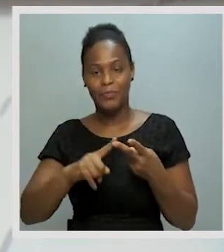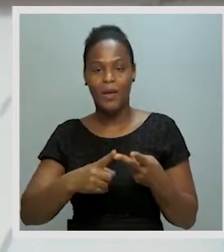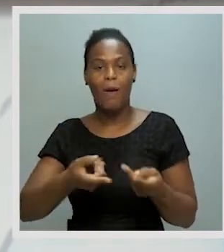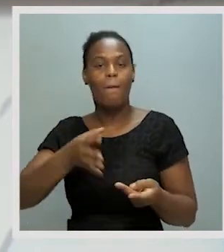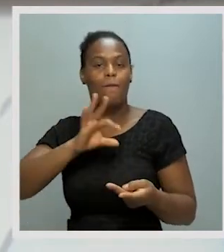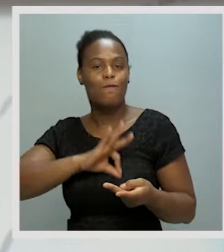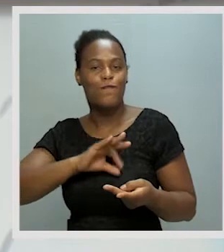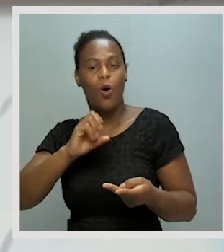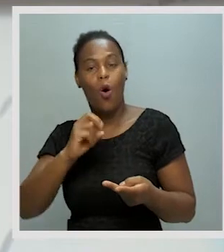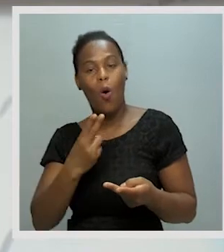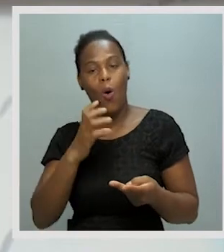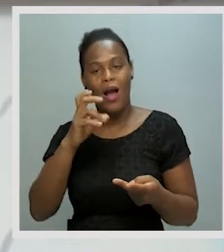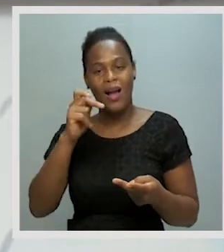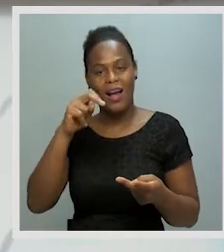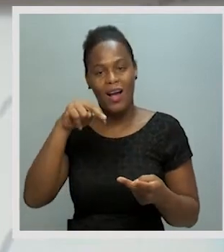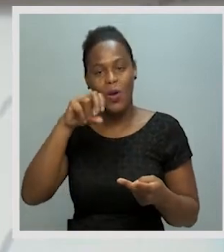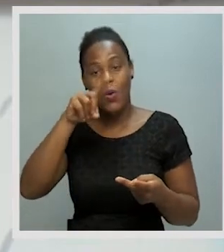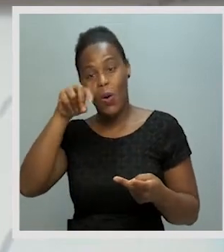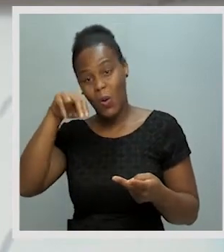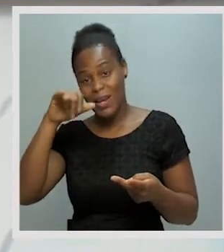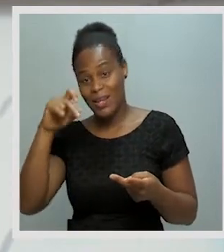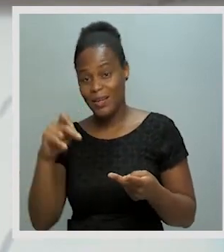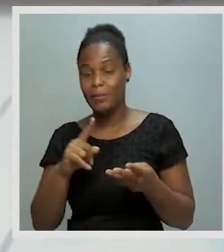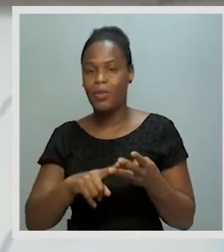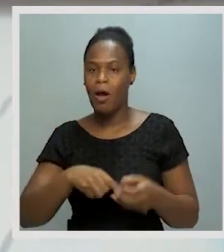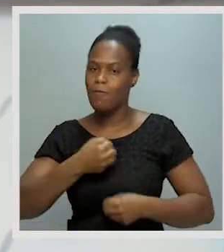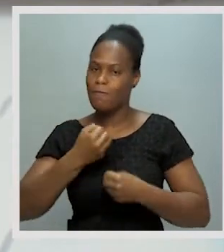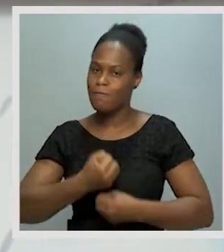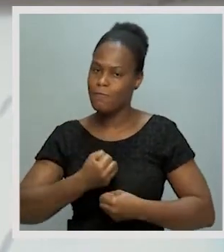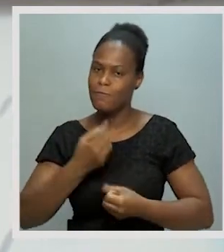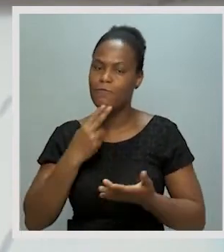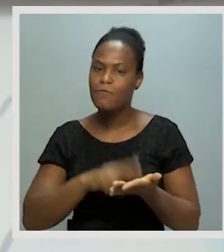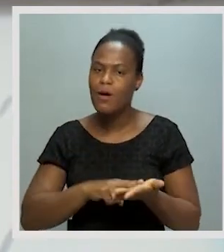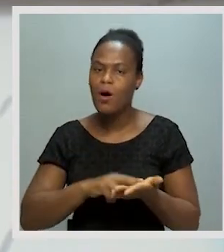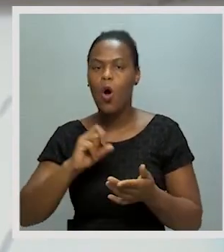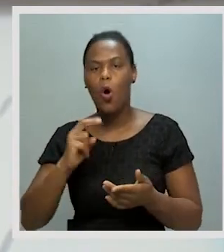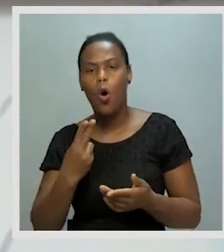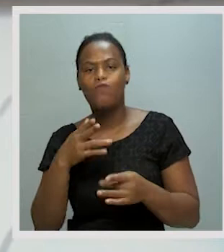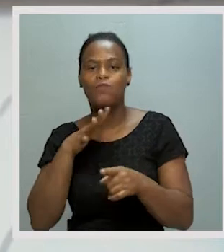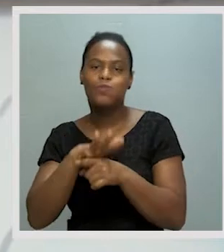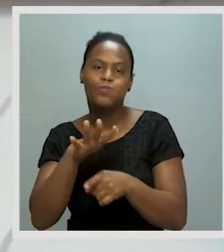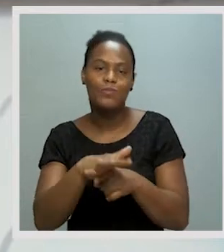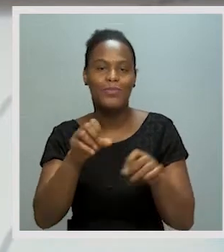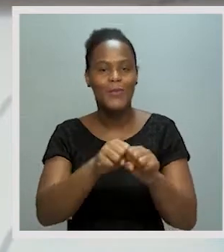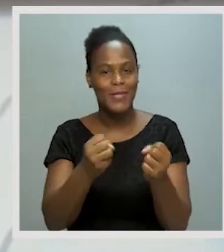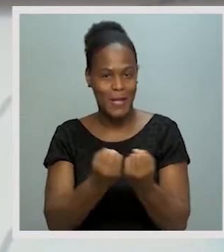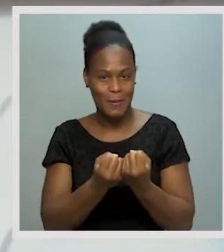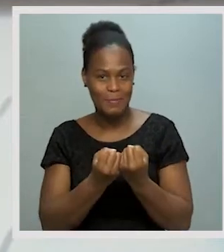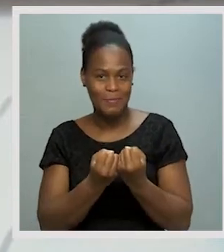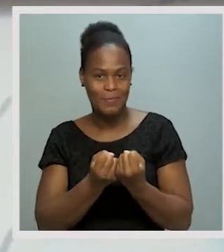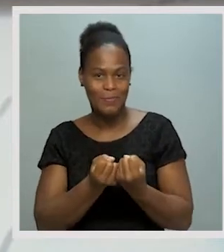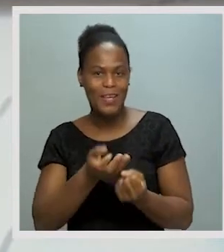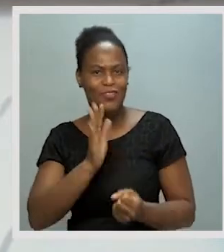ou canónica e a vertente de afirmação ou intervenção social.